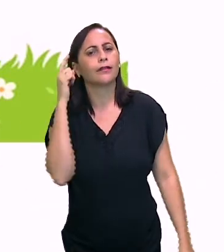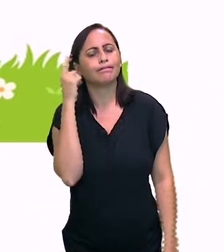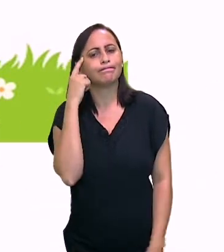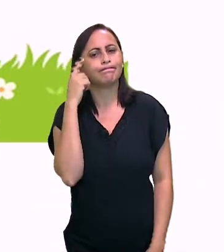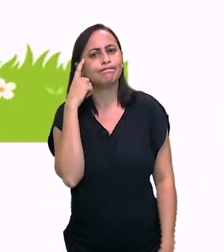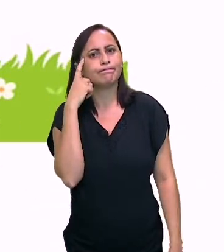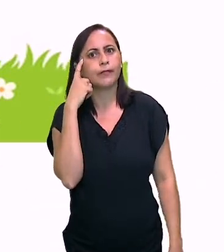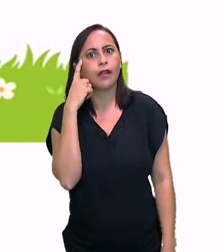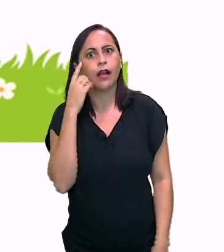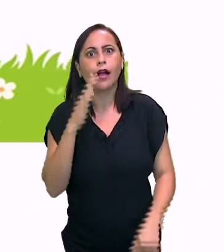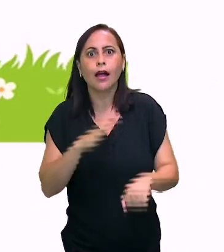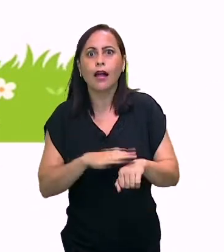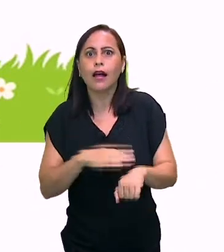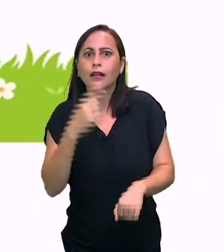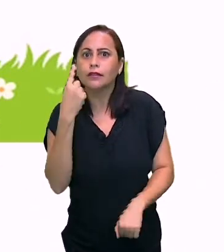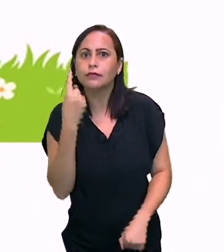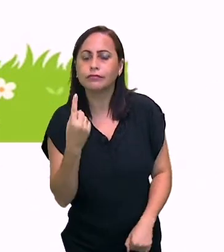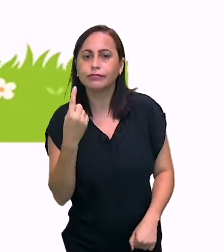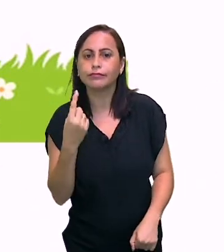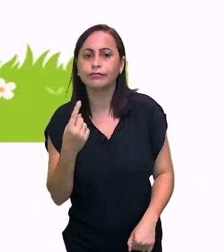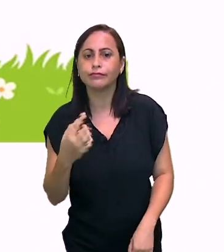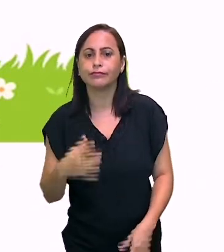pensou: mais uma coisa.